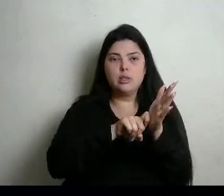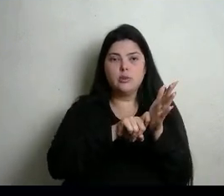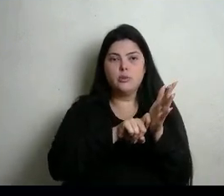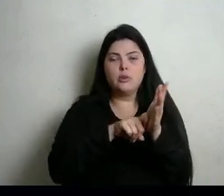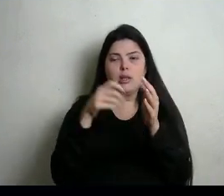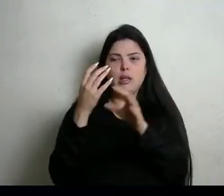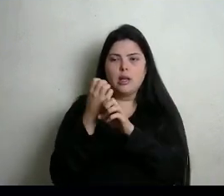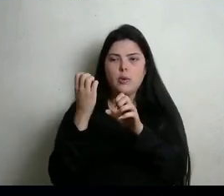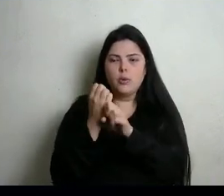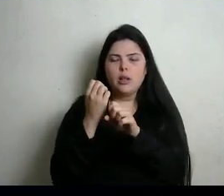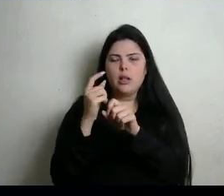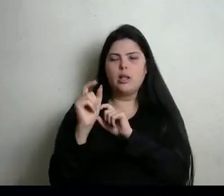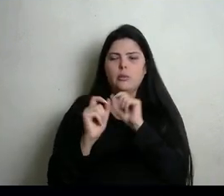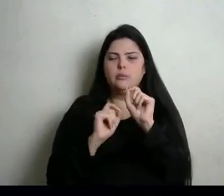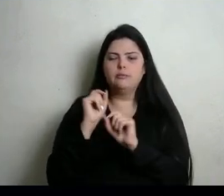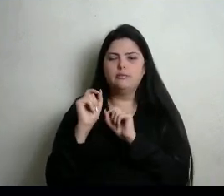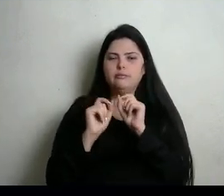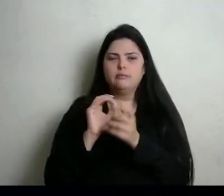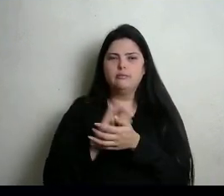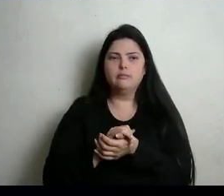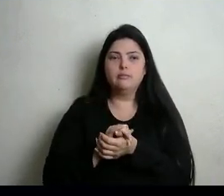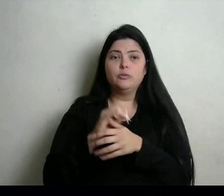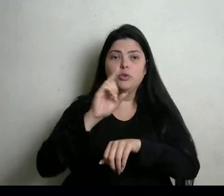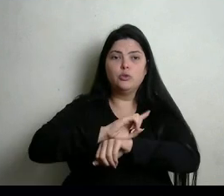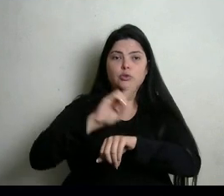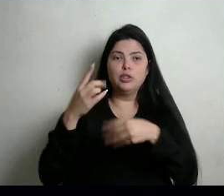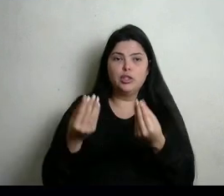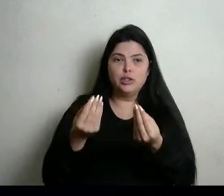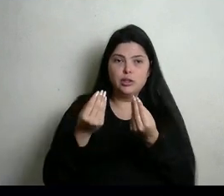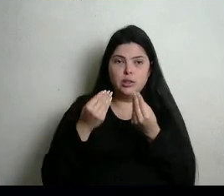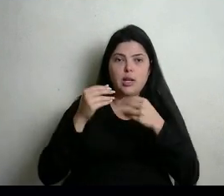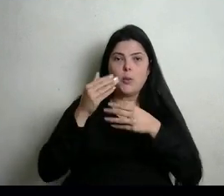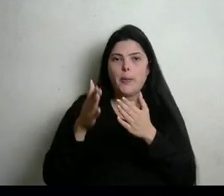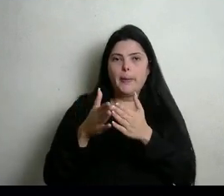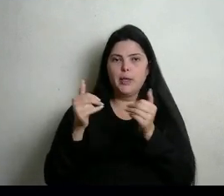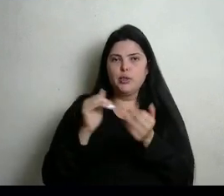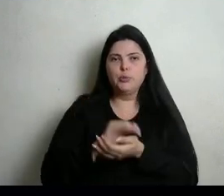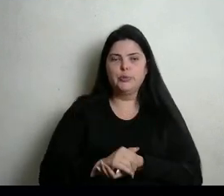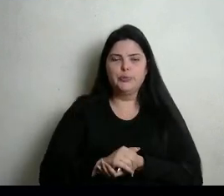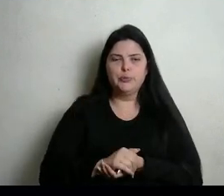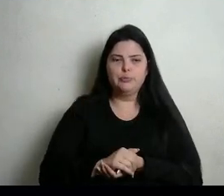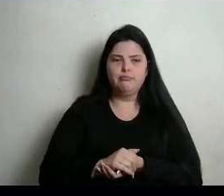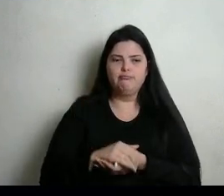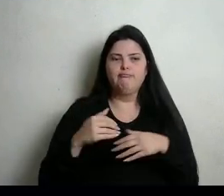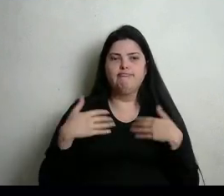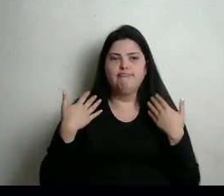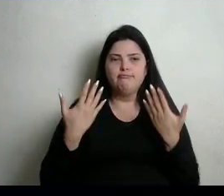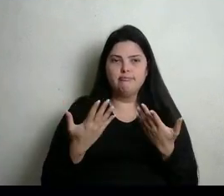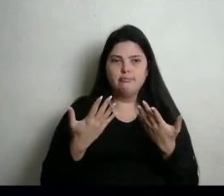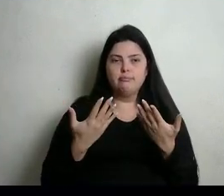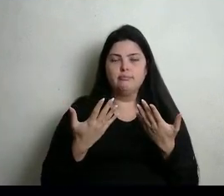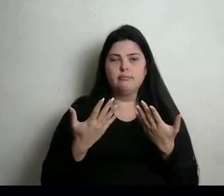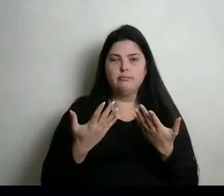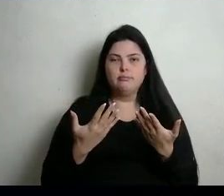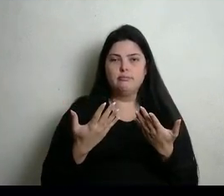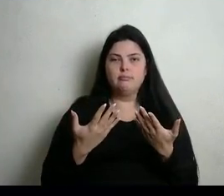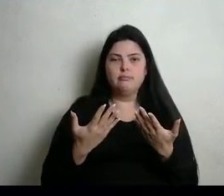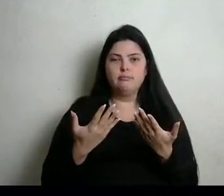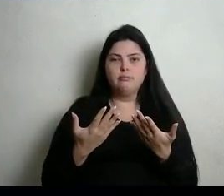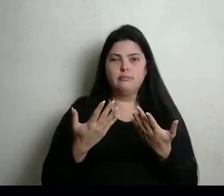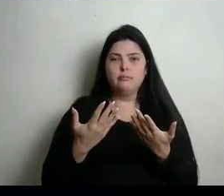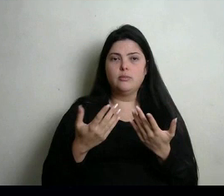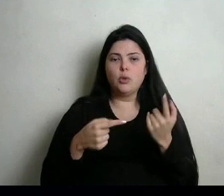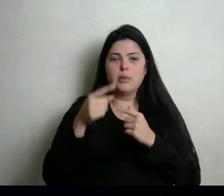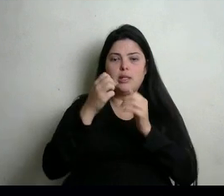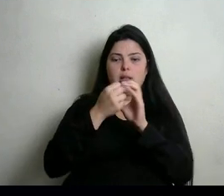calculava a data de entrega de um determinado pedido. Então, tem alguns aspectos aí.